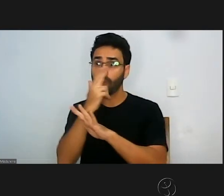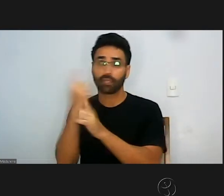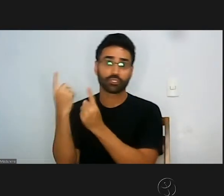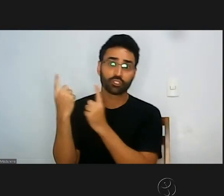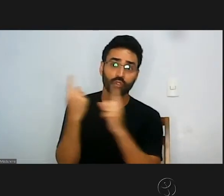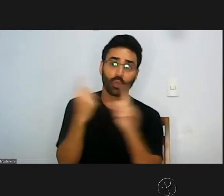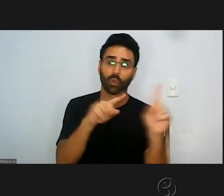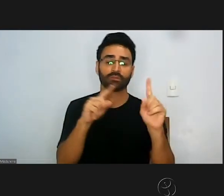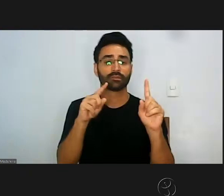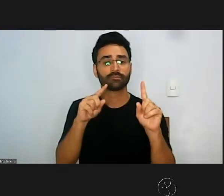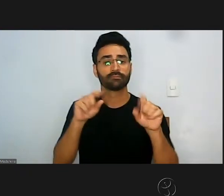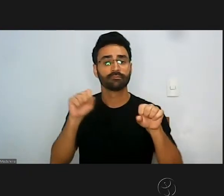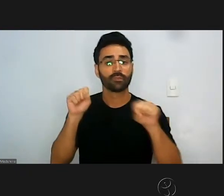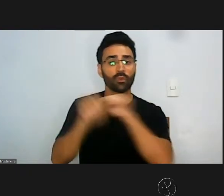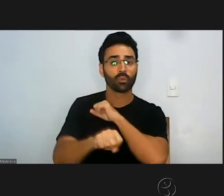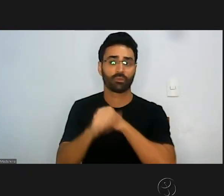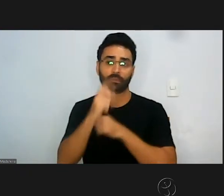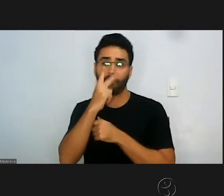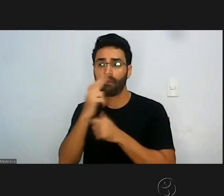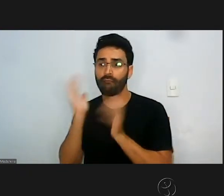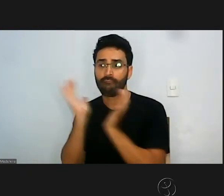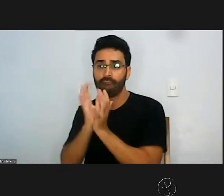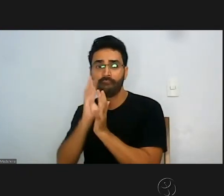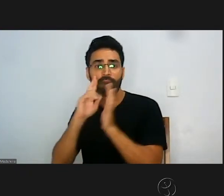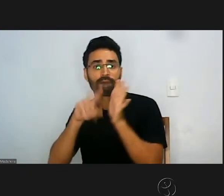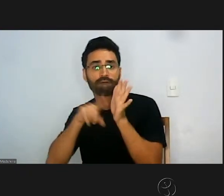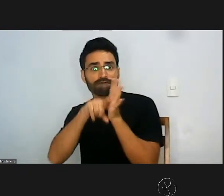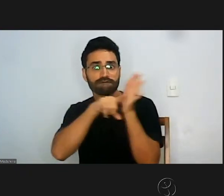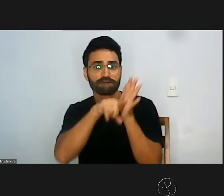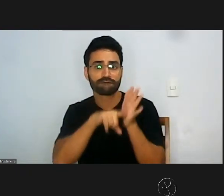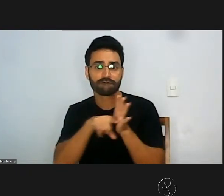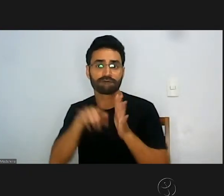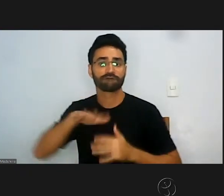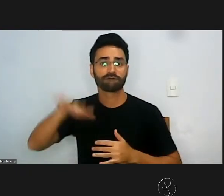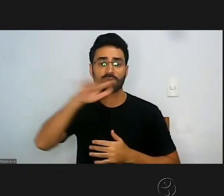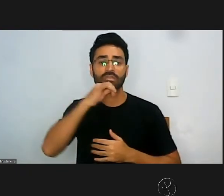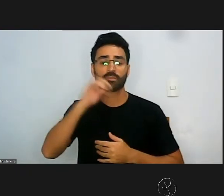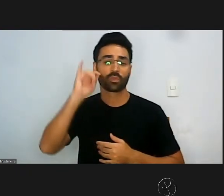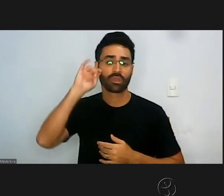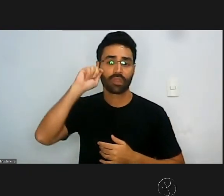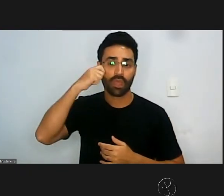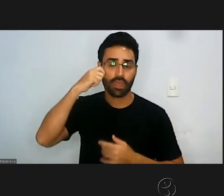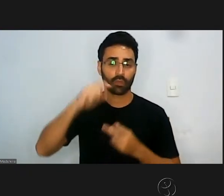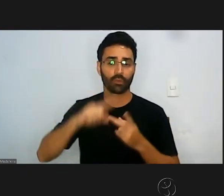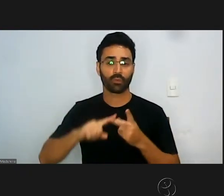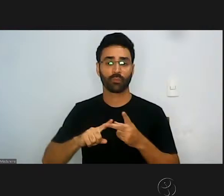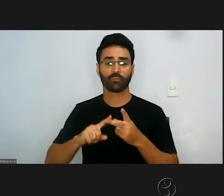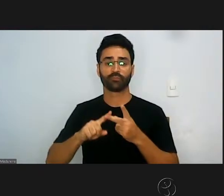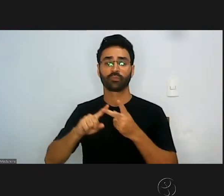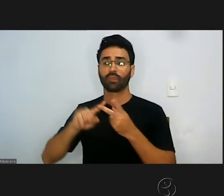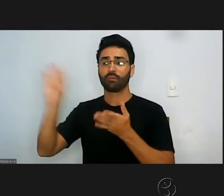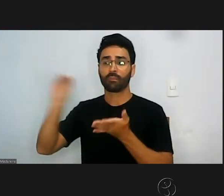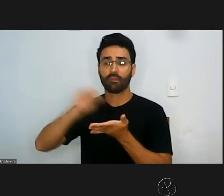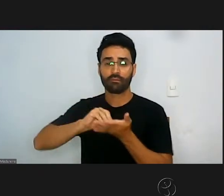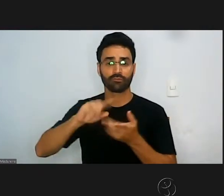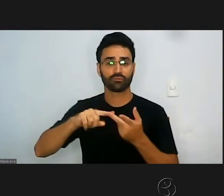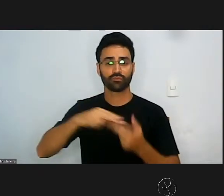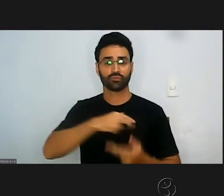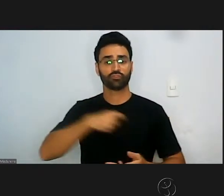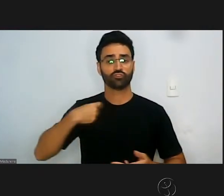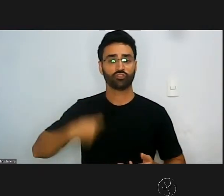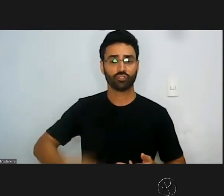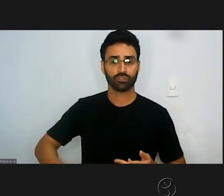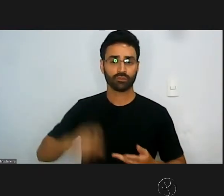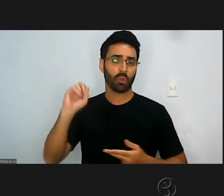bodes expiatórios, como os negros, imigrantes, China, ou